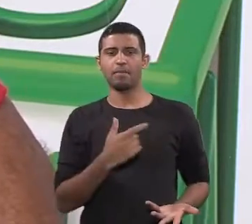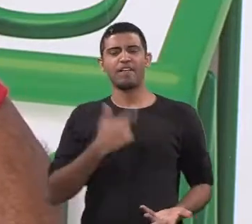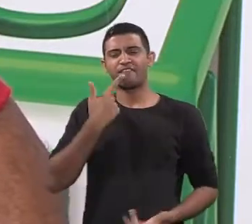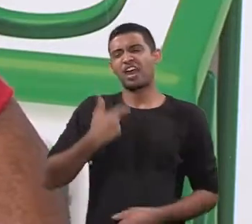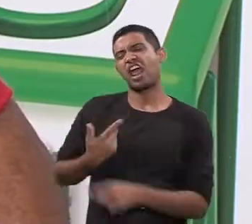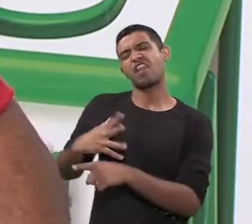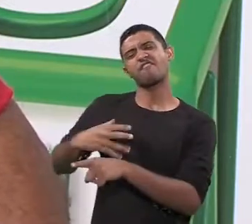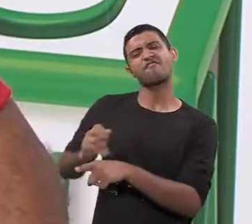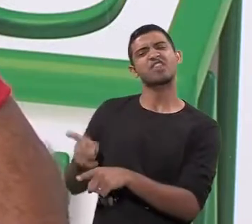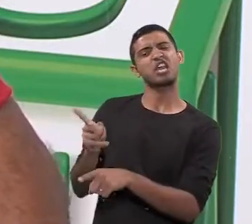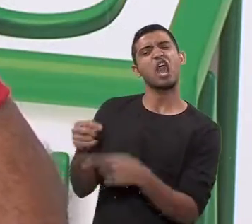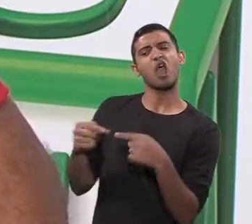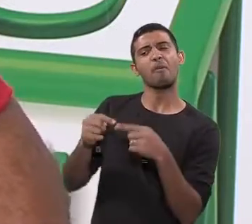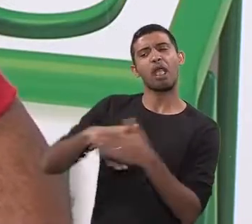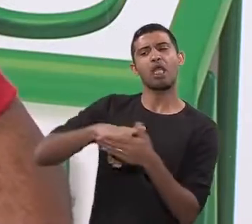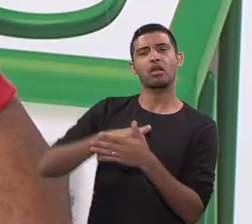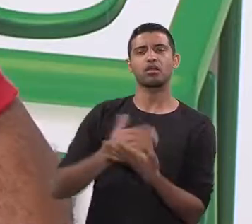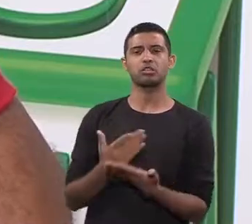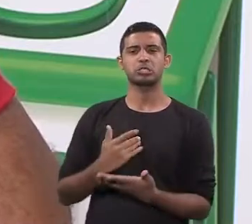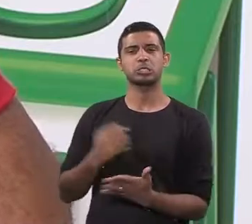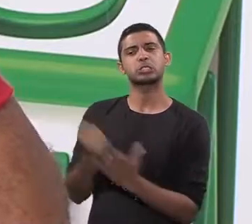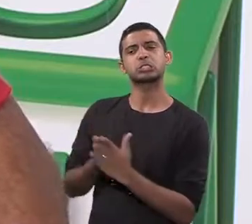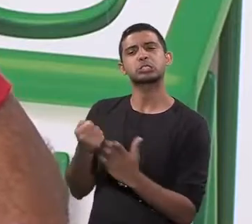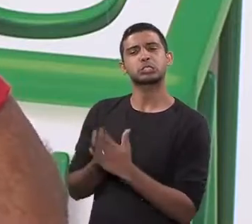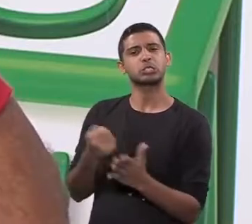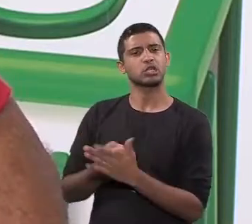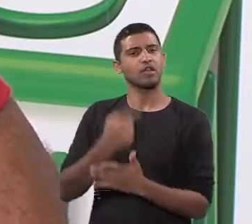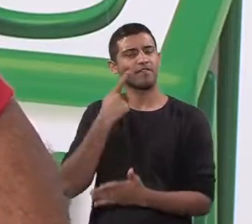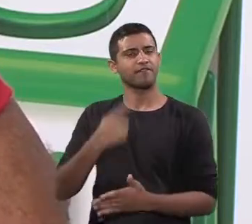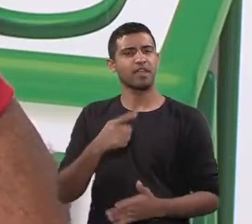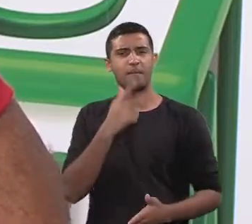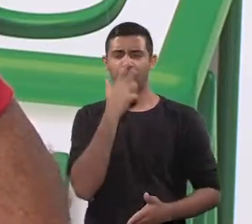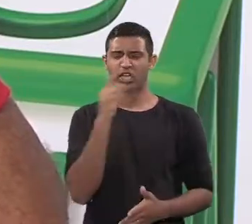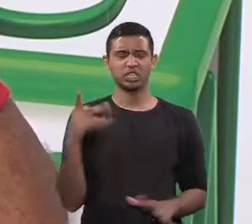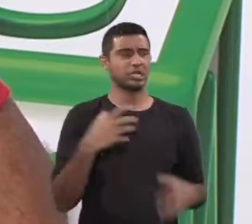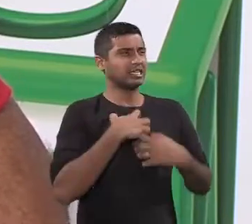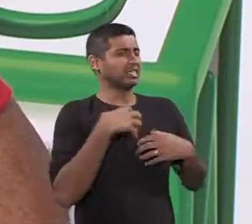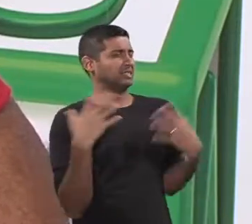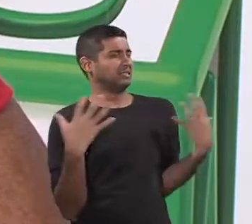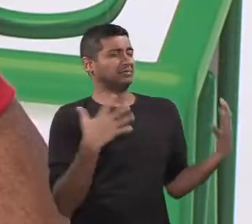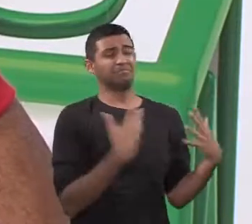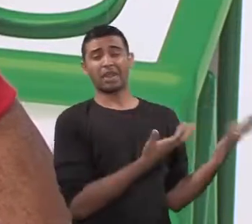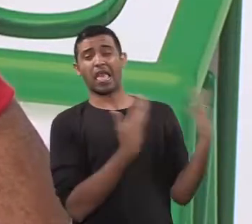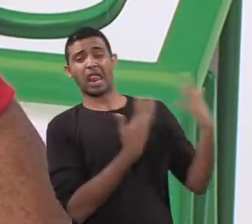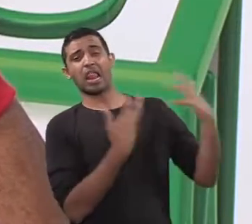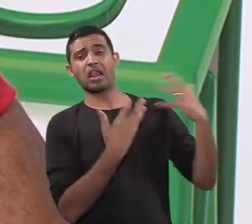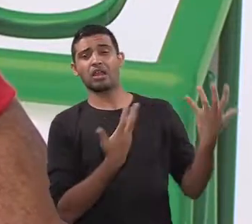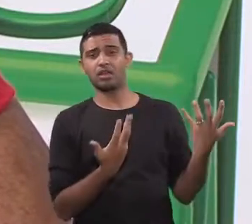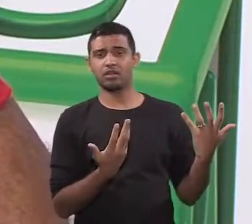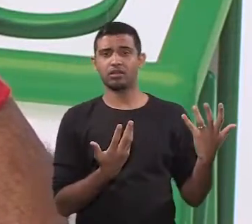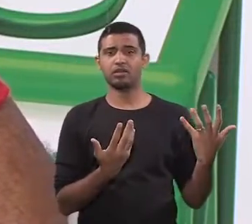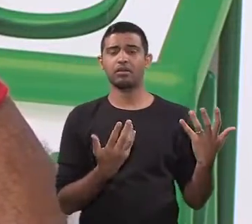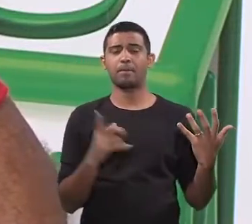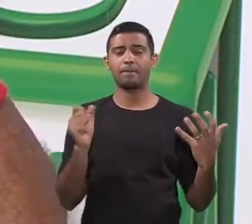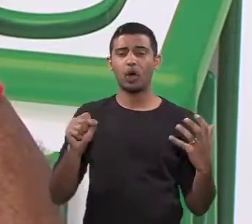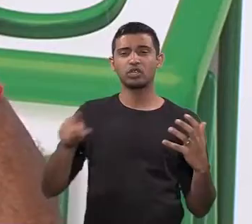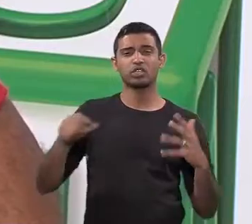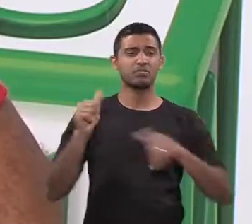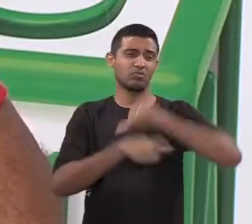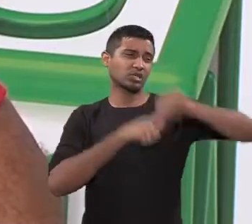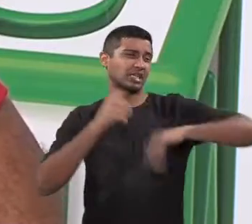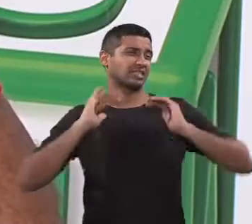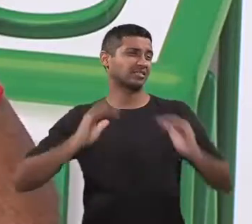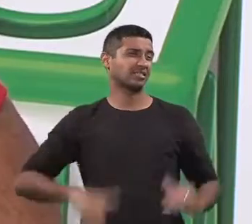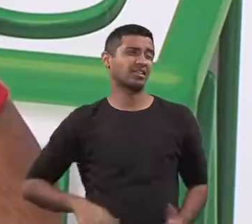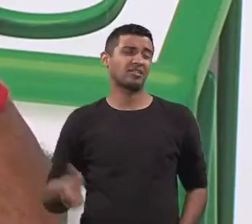tem aptidão para ser. E essa carga emocional, essa responsabilidade exacerbada em cima do aluno acaba gerando um cidadão